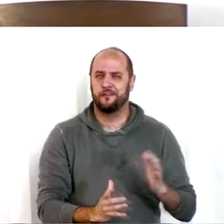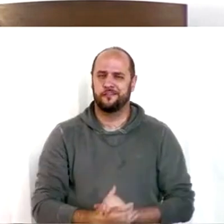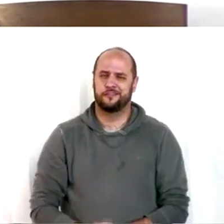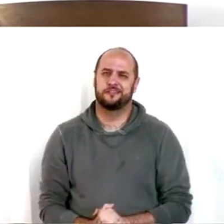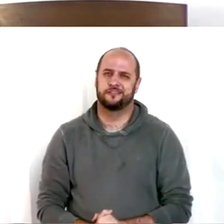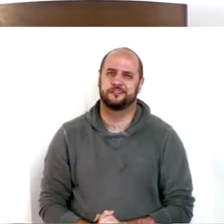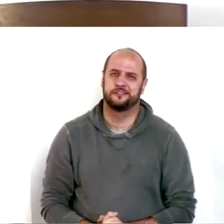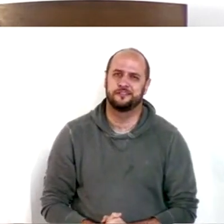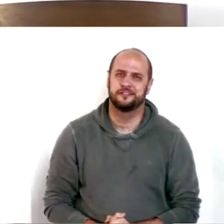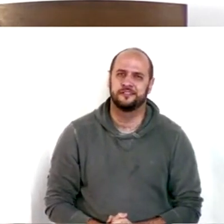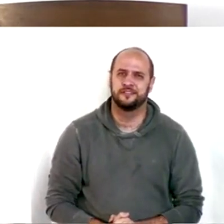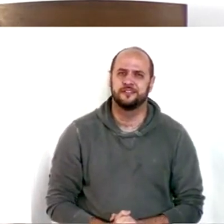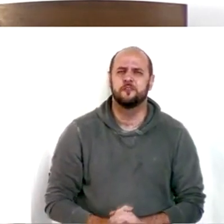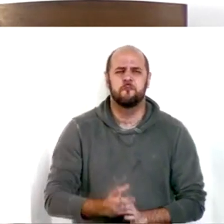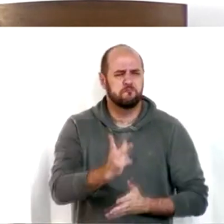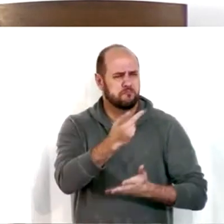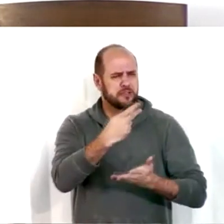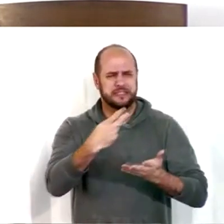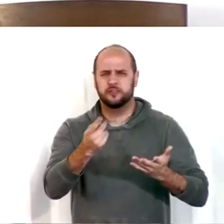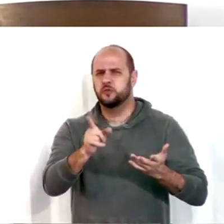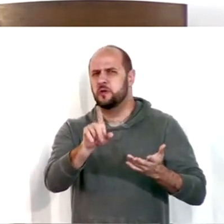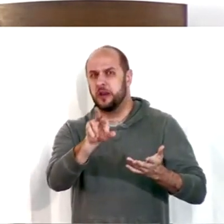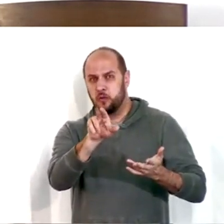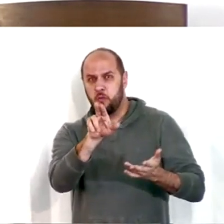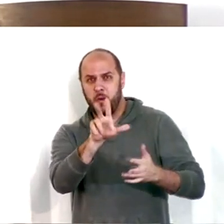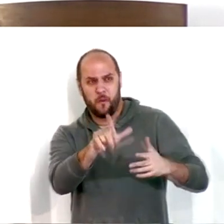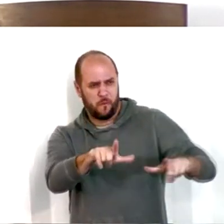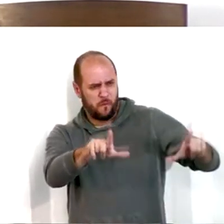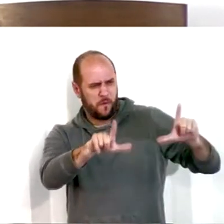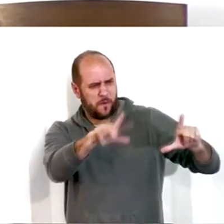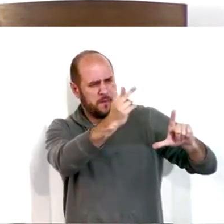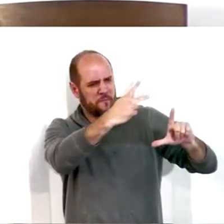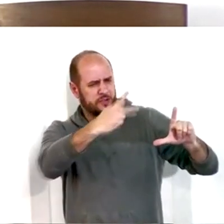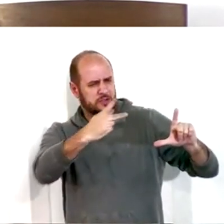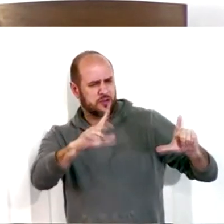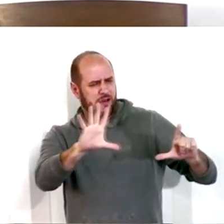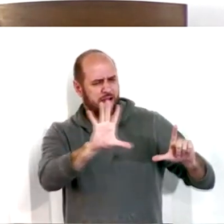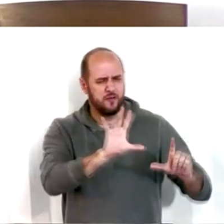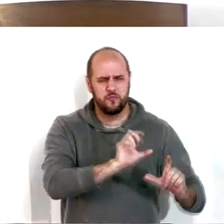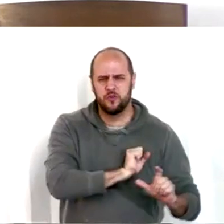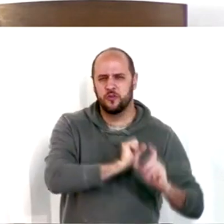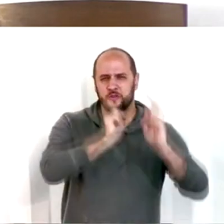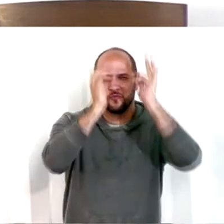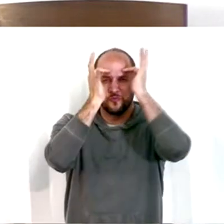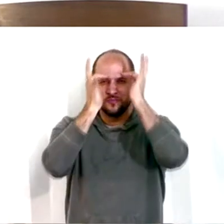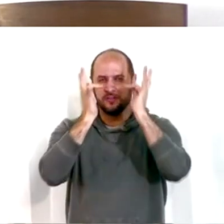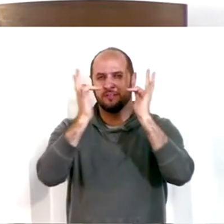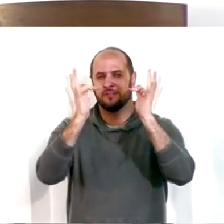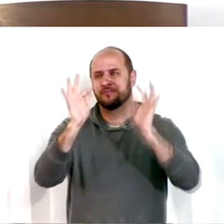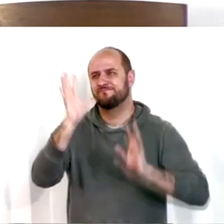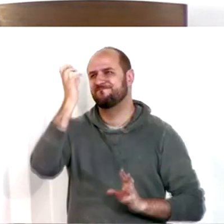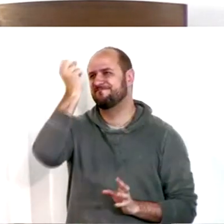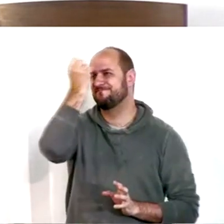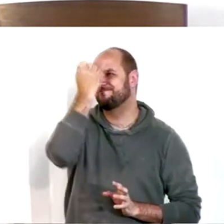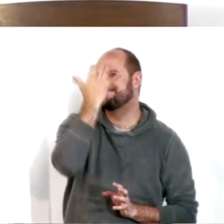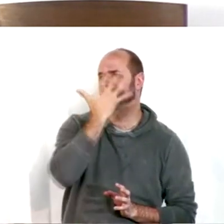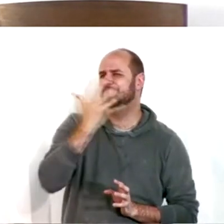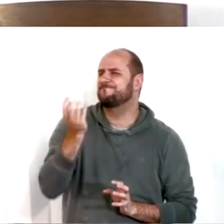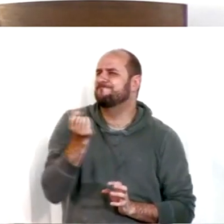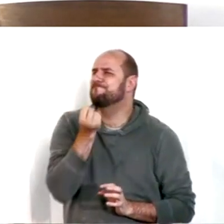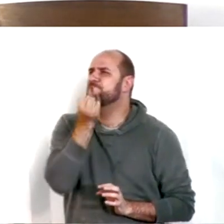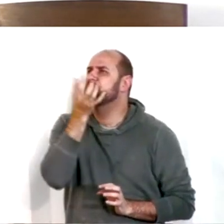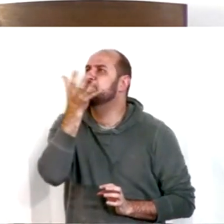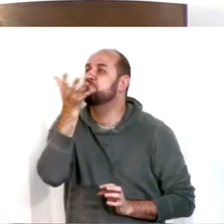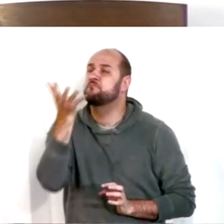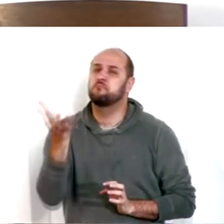Ele é uma pintura, uma bela pintura do amor, da fidelidade, da graça, da